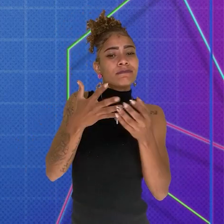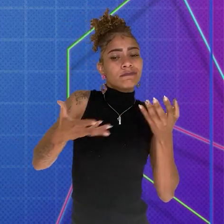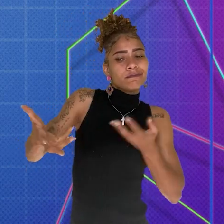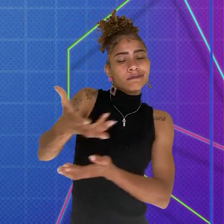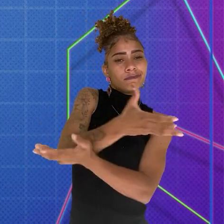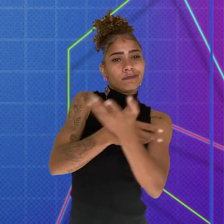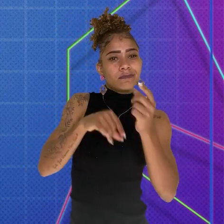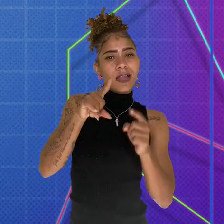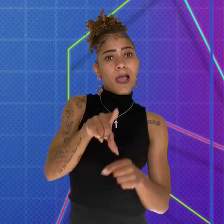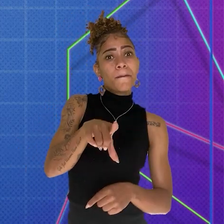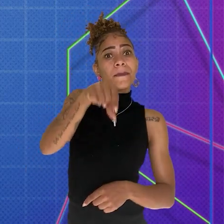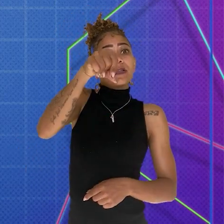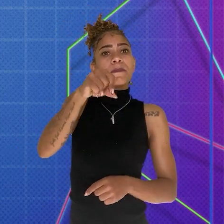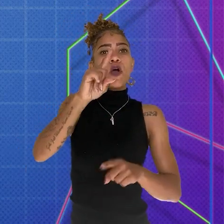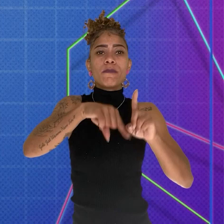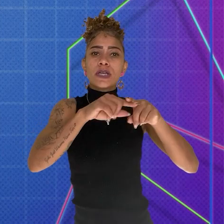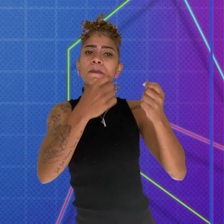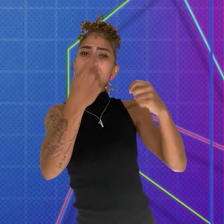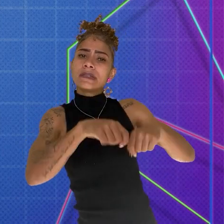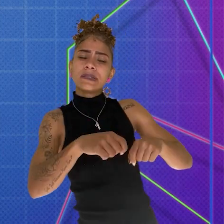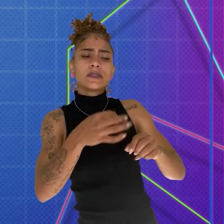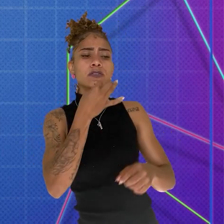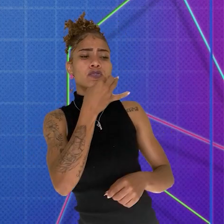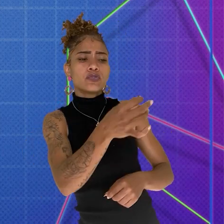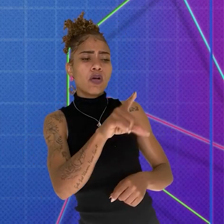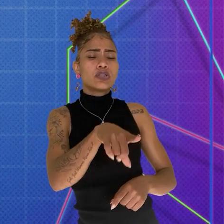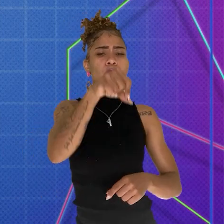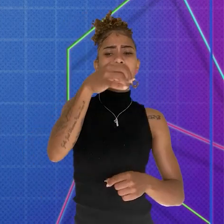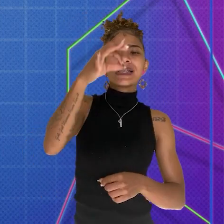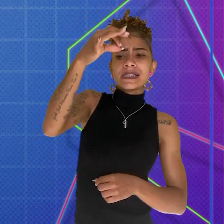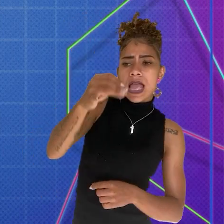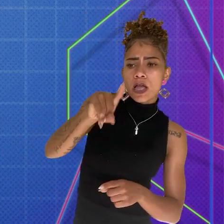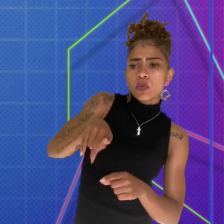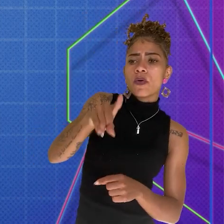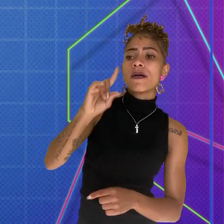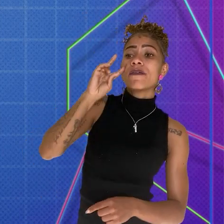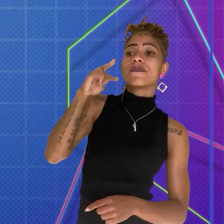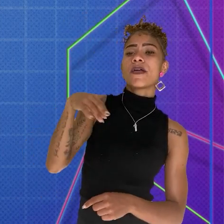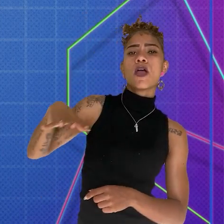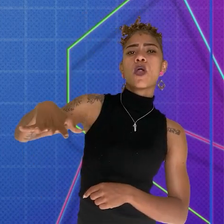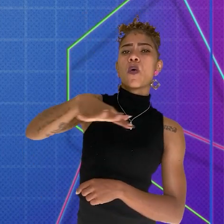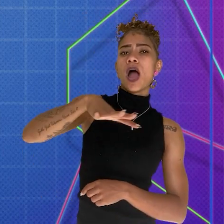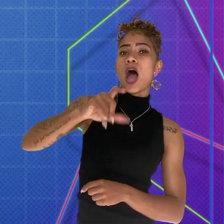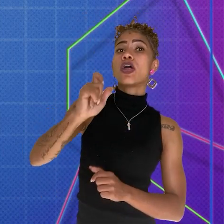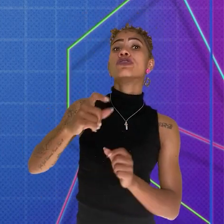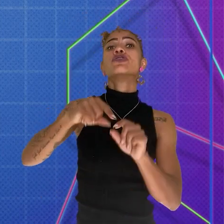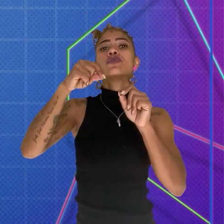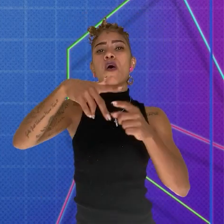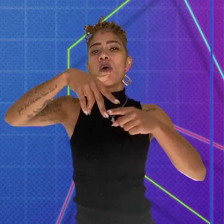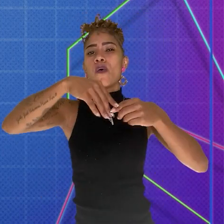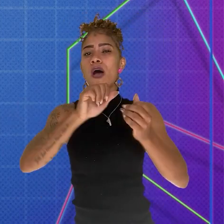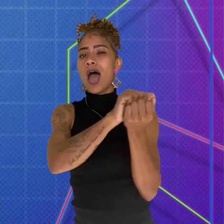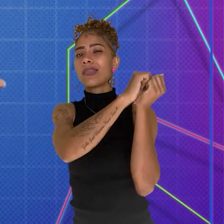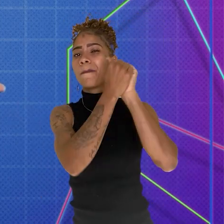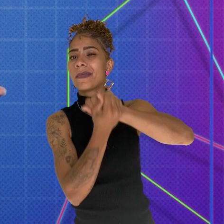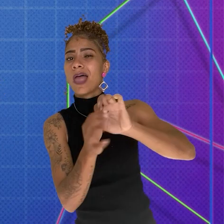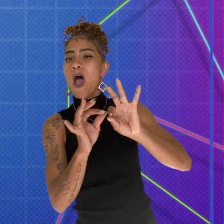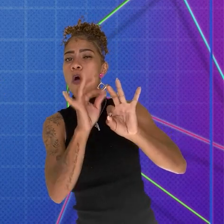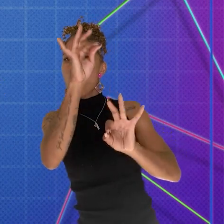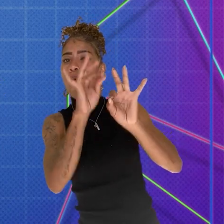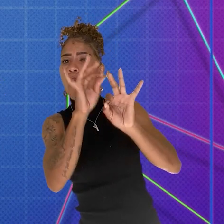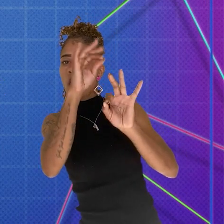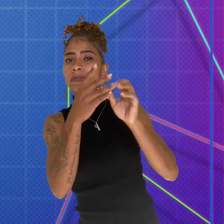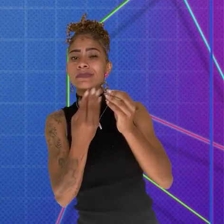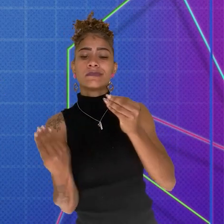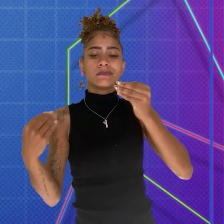imersiva. Identificar os objetos que precisam de som, escolher o som correto, considerar a localização do som, ajustar o volume